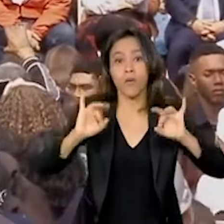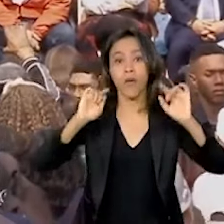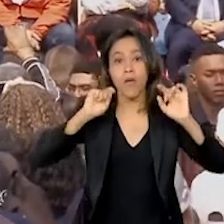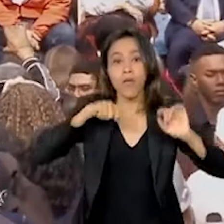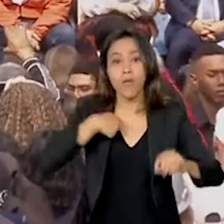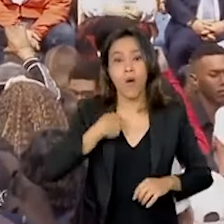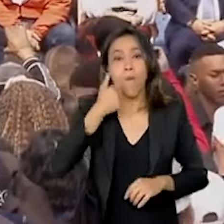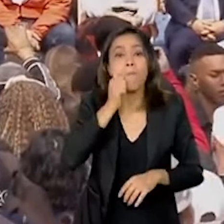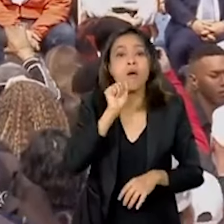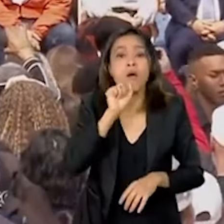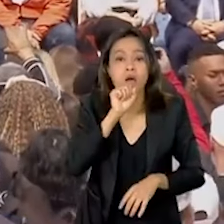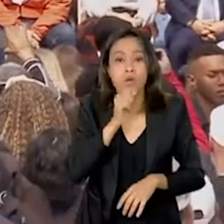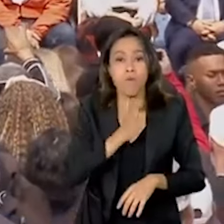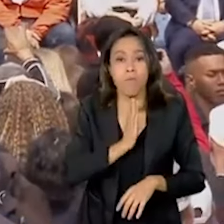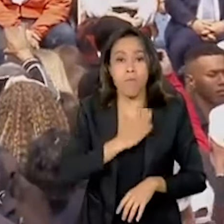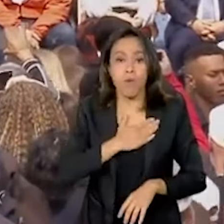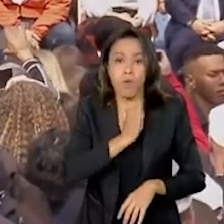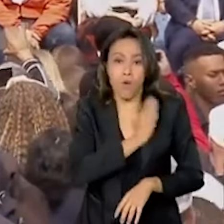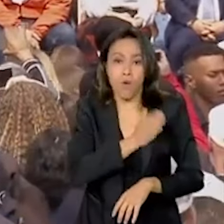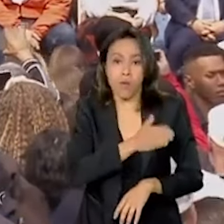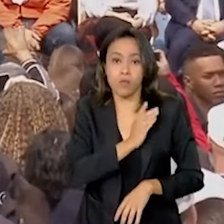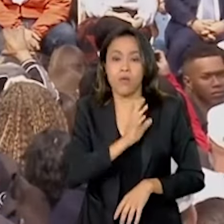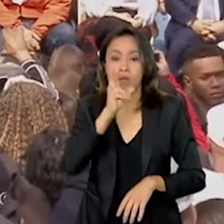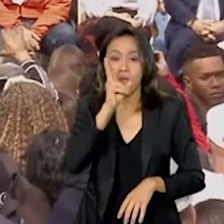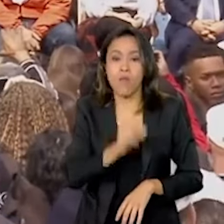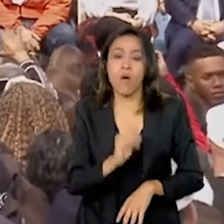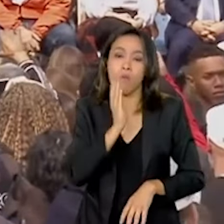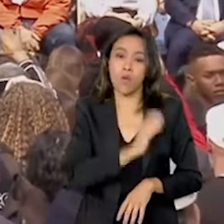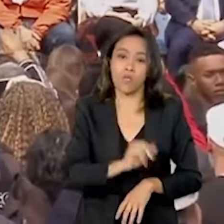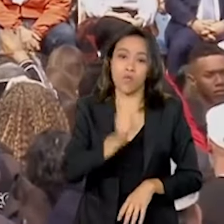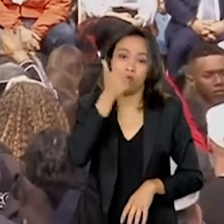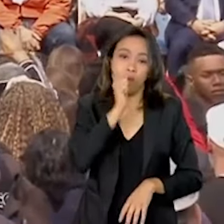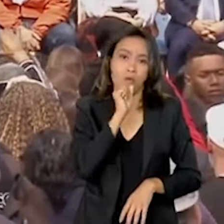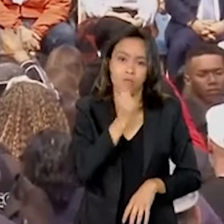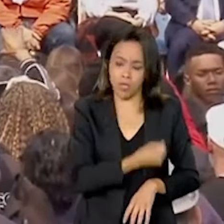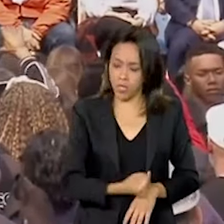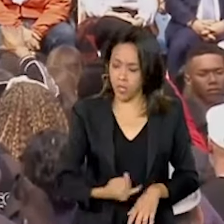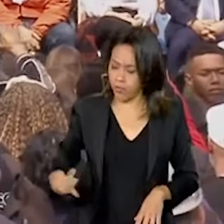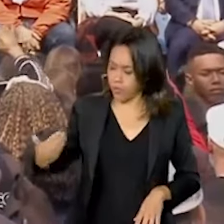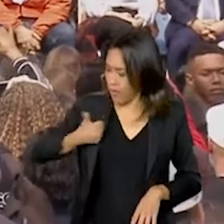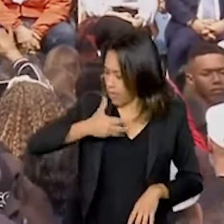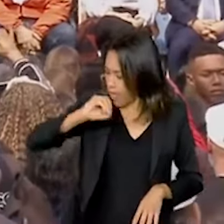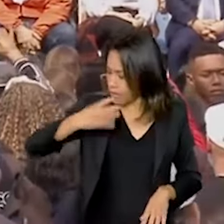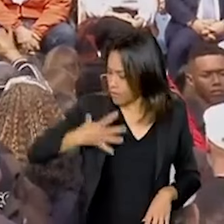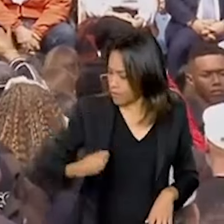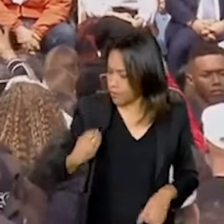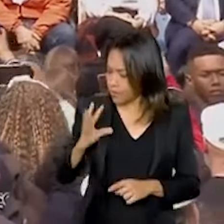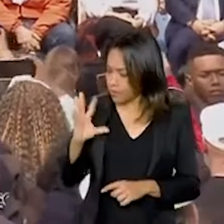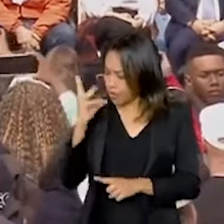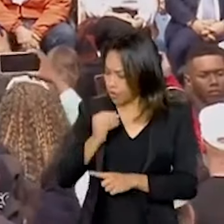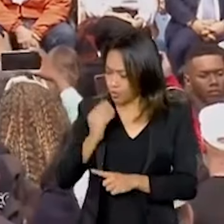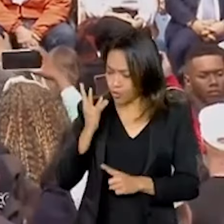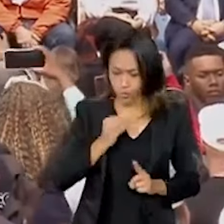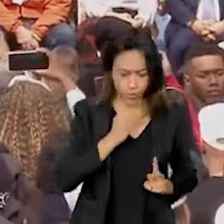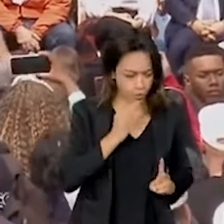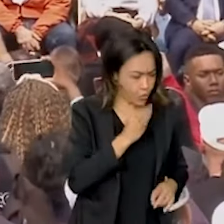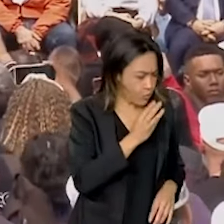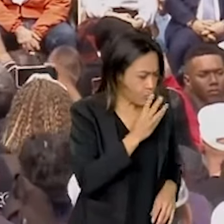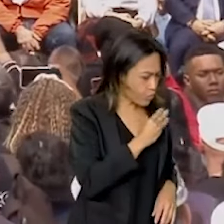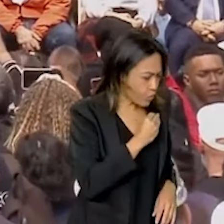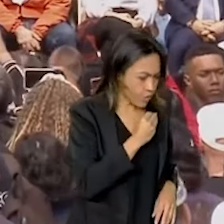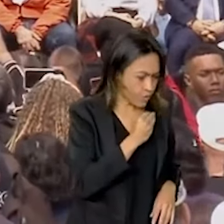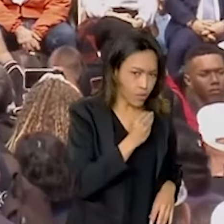O meu coração é o coração de uma mãe. Uma mãe pode ter 10 filhos, todos são bonitos, mas ela vai